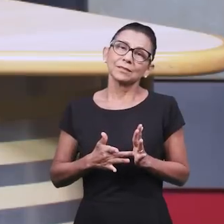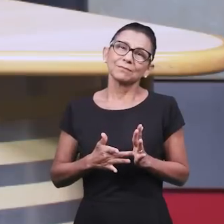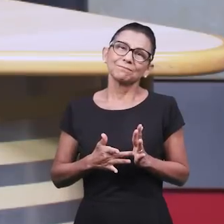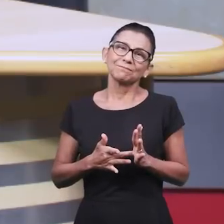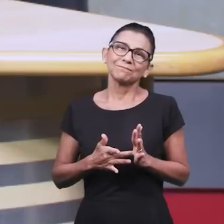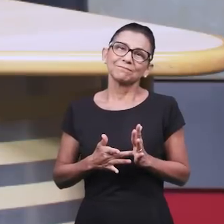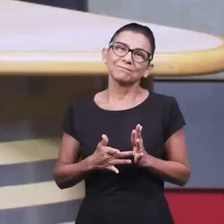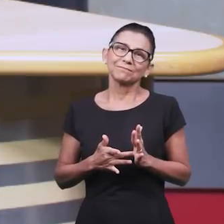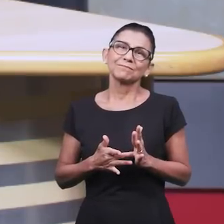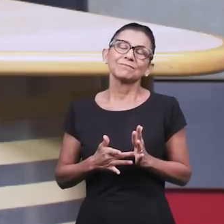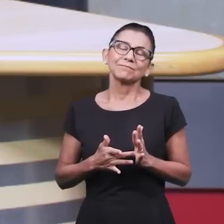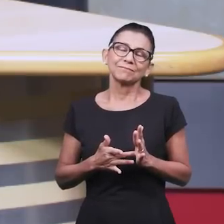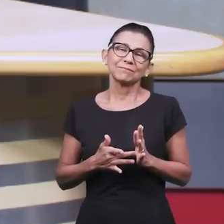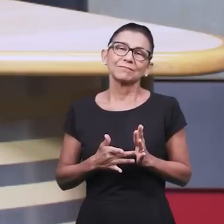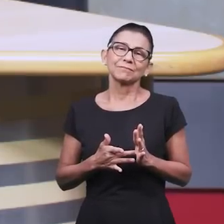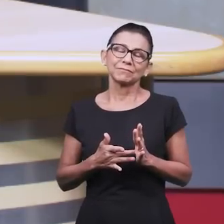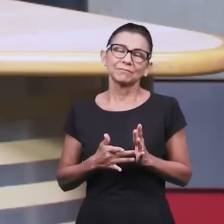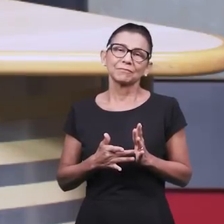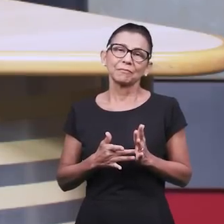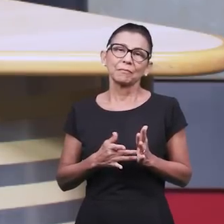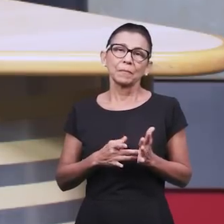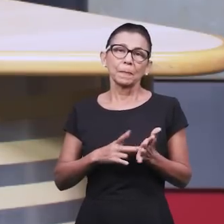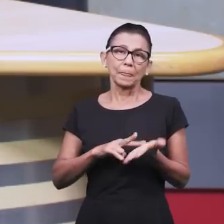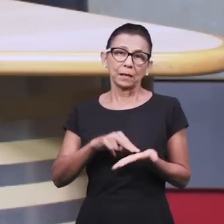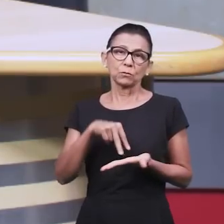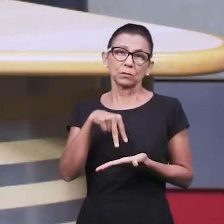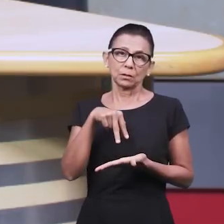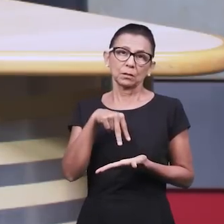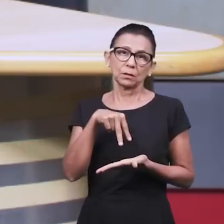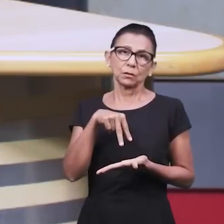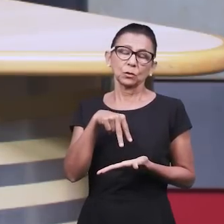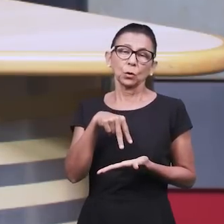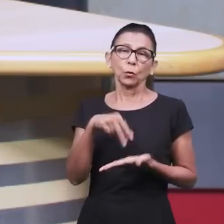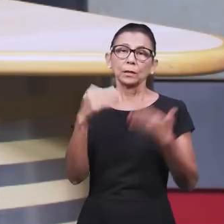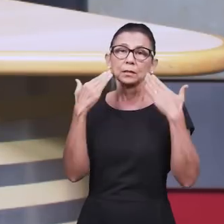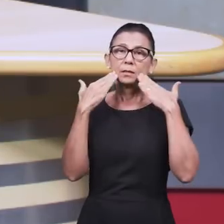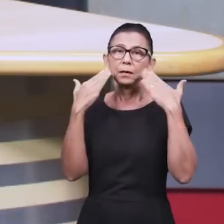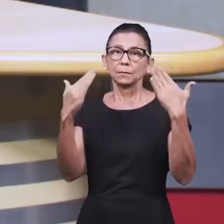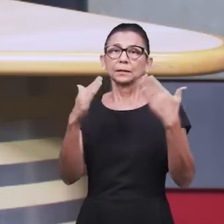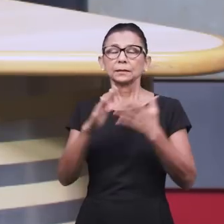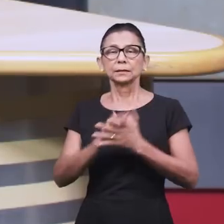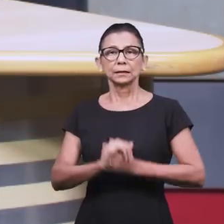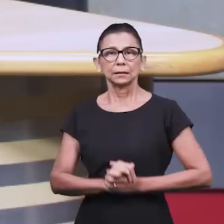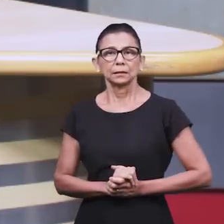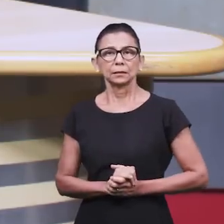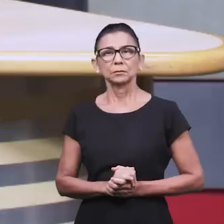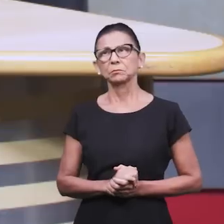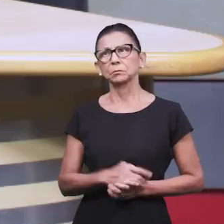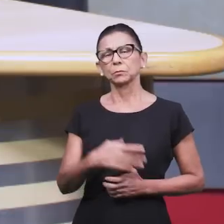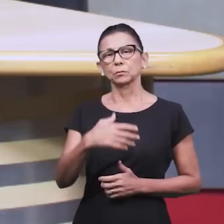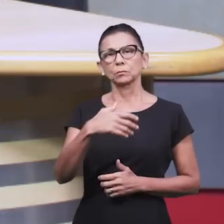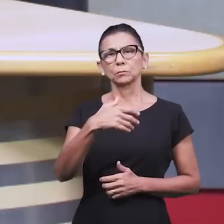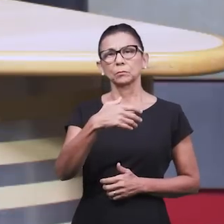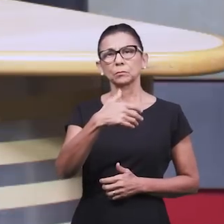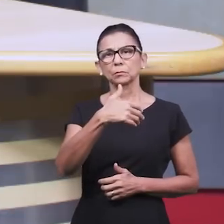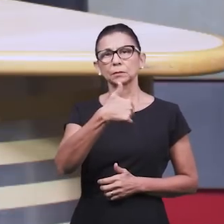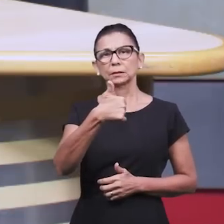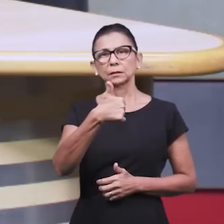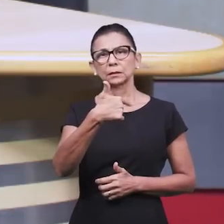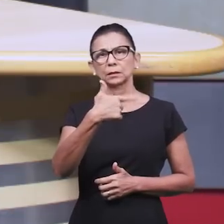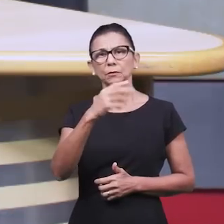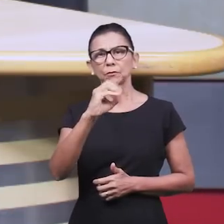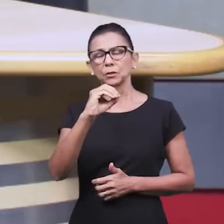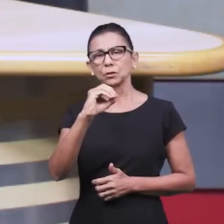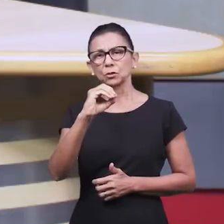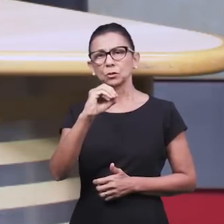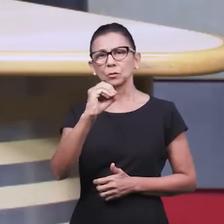a todos, ele aparece que depois da ressurreição, ele aparece apenas aos 120, menos de 120 pessoas, que foi a